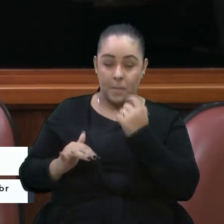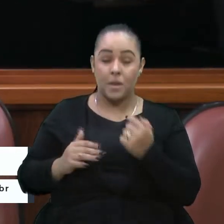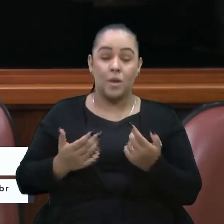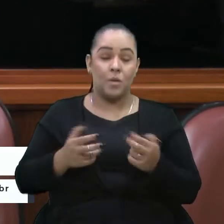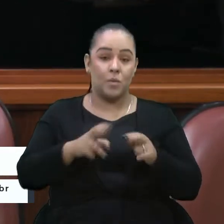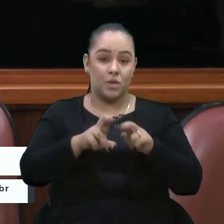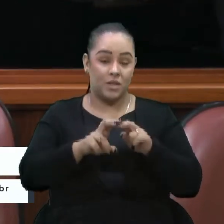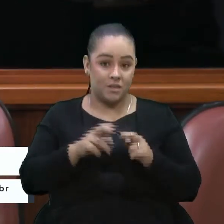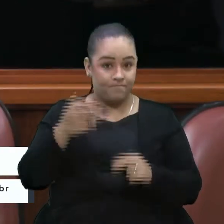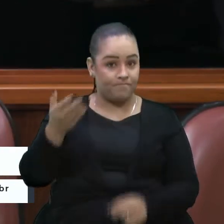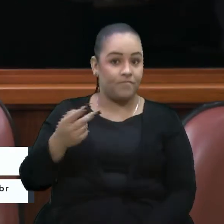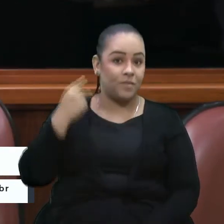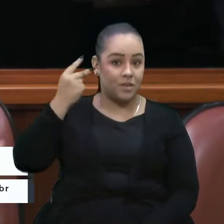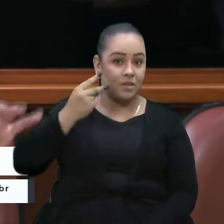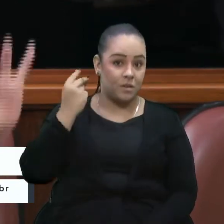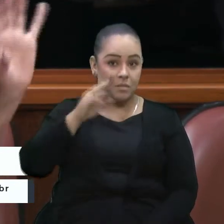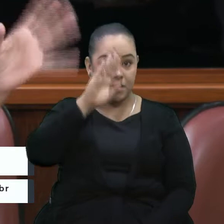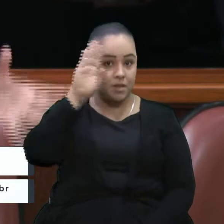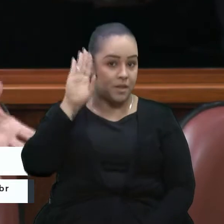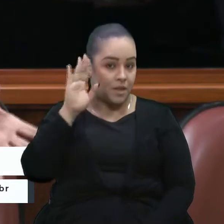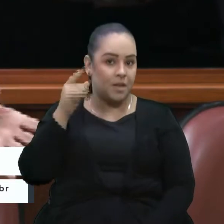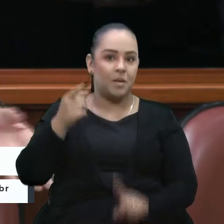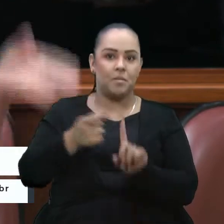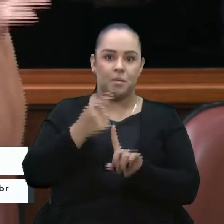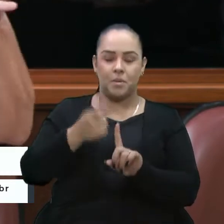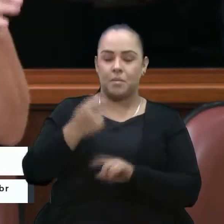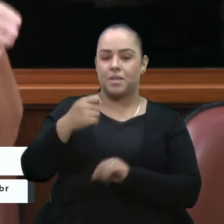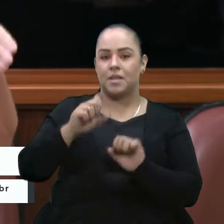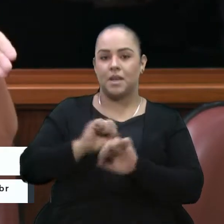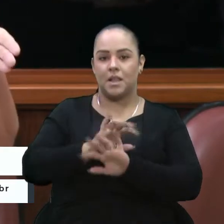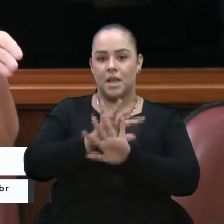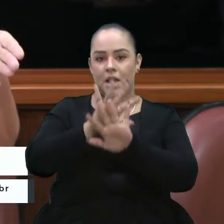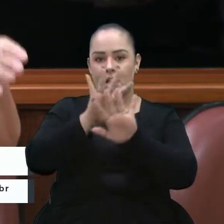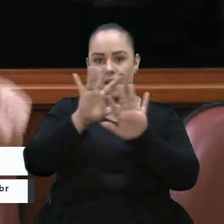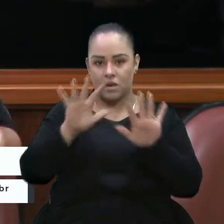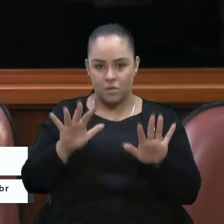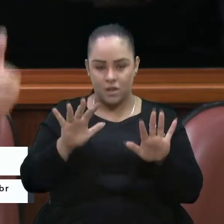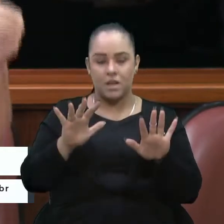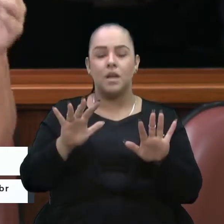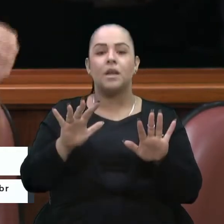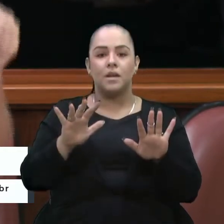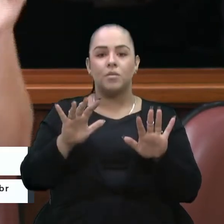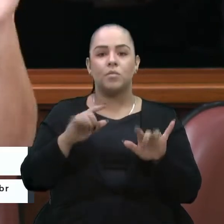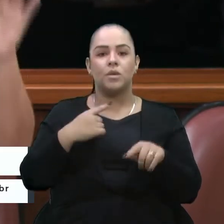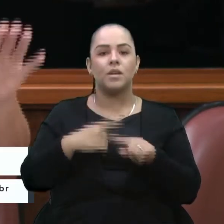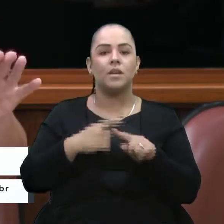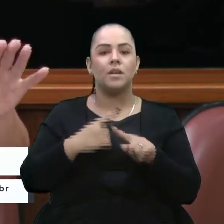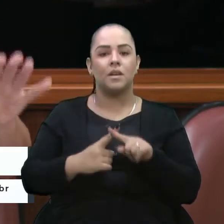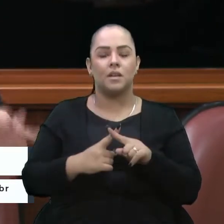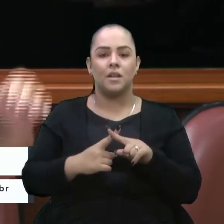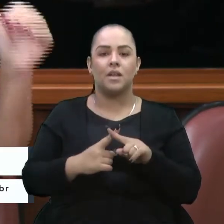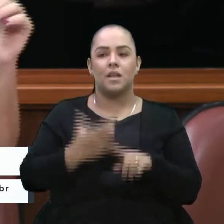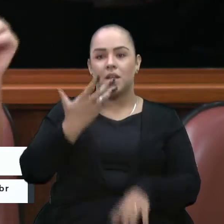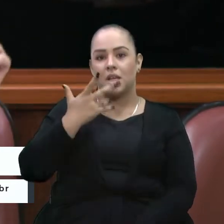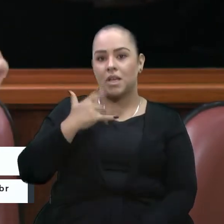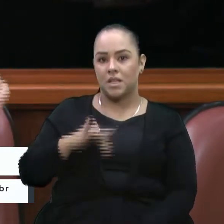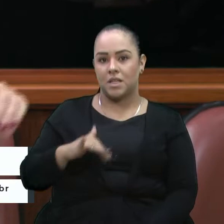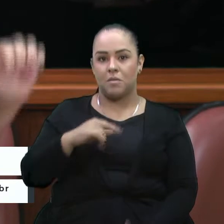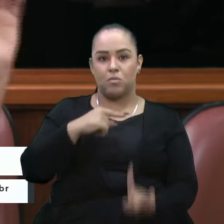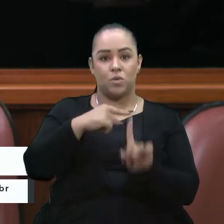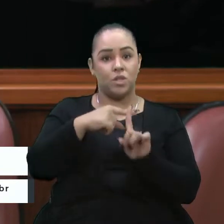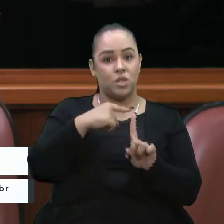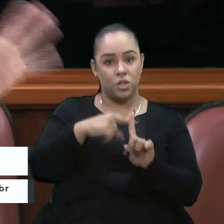Então, vereador Bressan, primeiro temos que esclarecer, este procedimento da criança testar positivo está